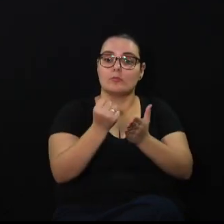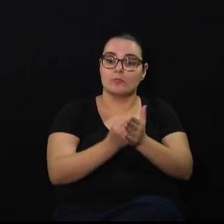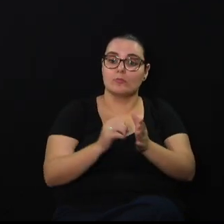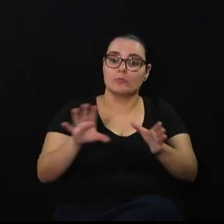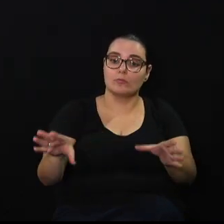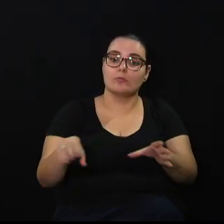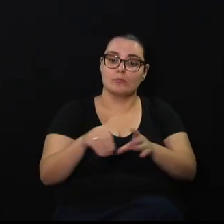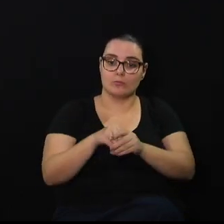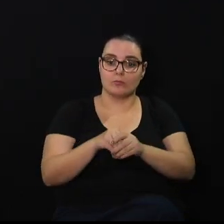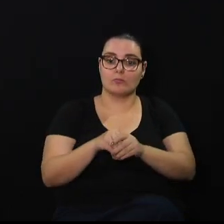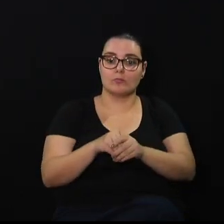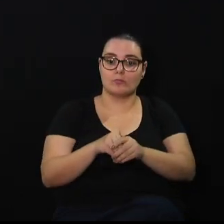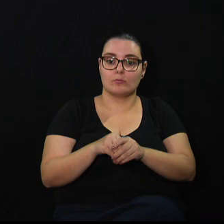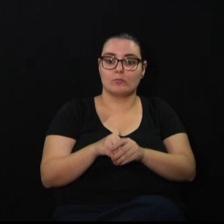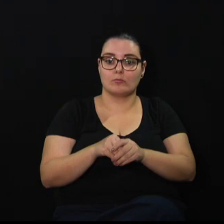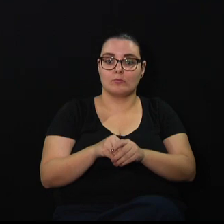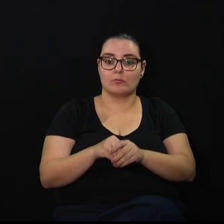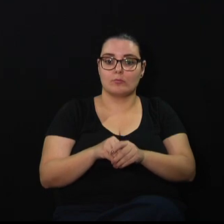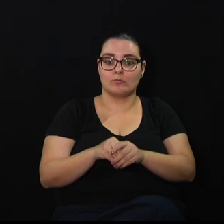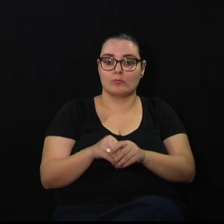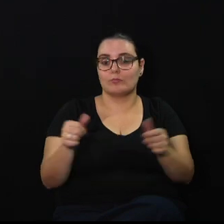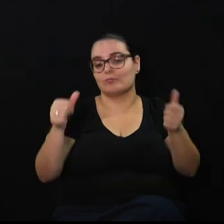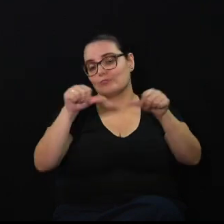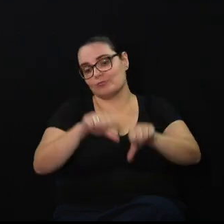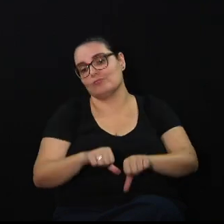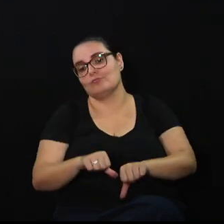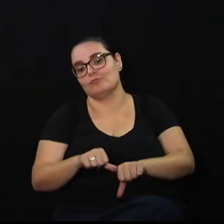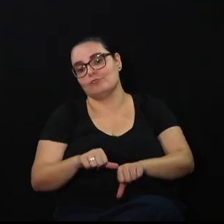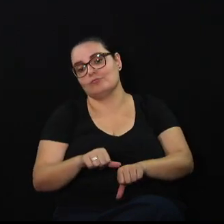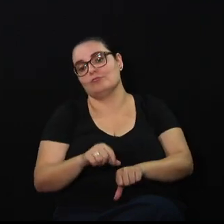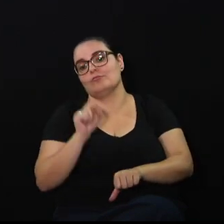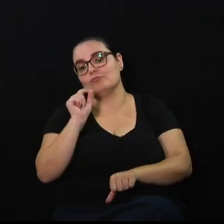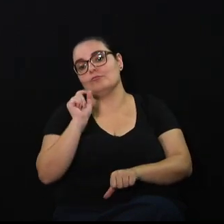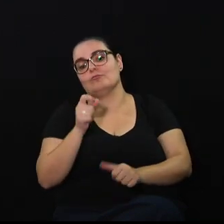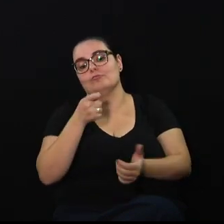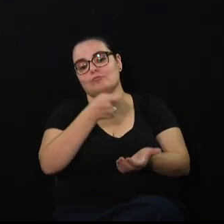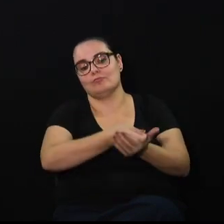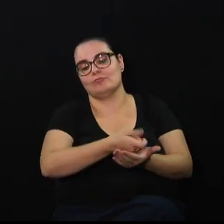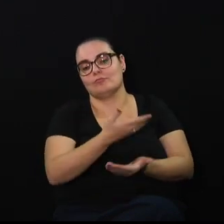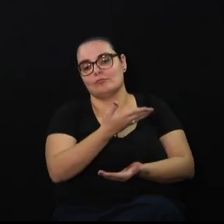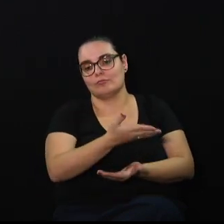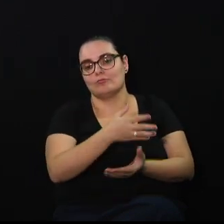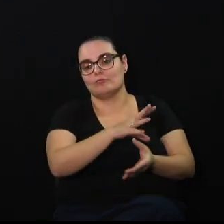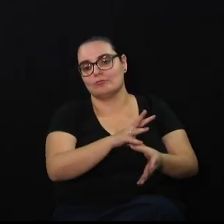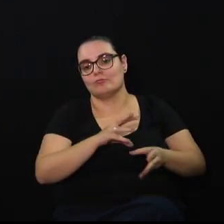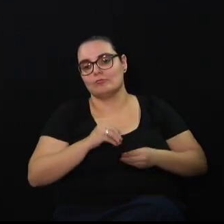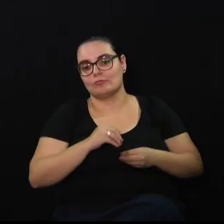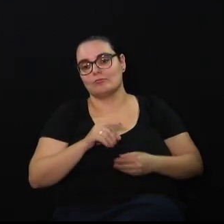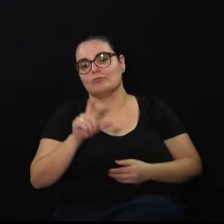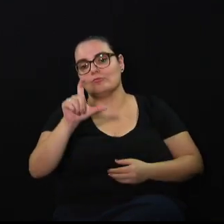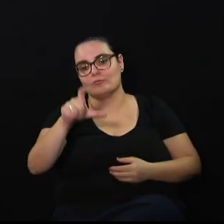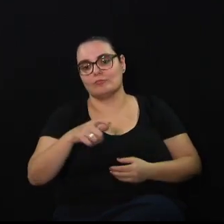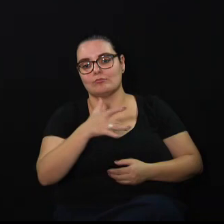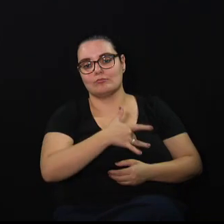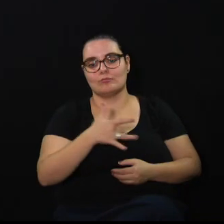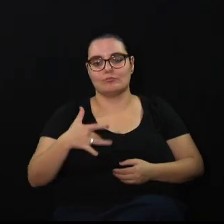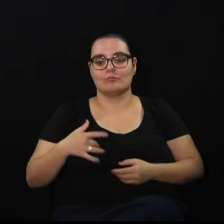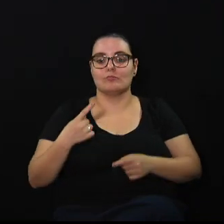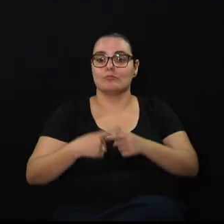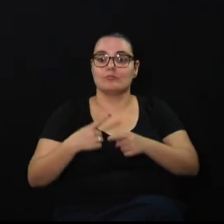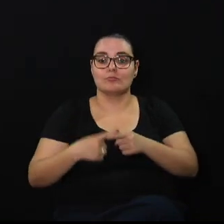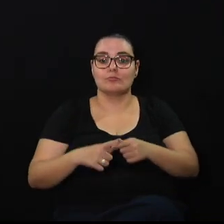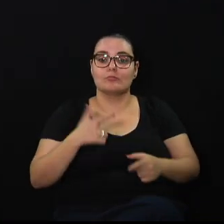contrato que lhe é prejudicial ao consumidor é prejudicial aquele que está aderindo justamente porque você não tem a possibilidade